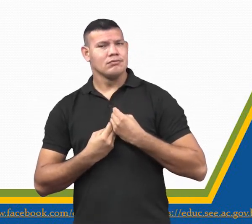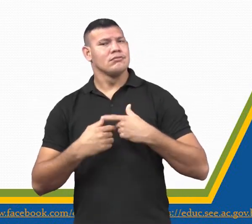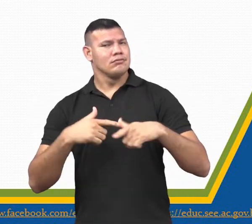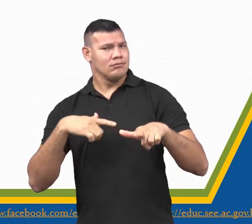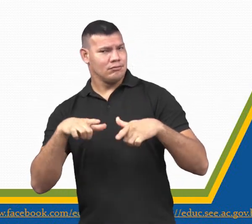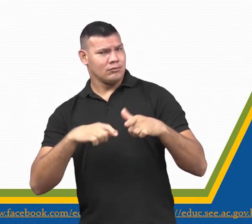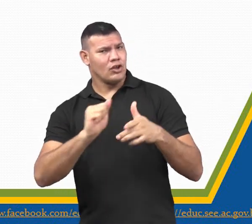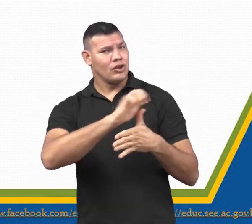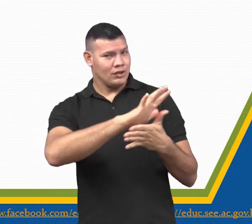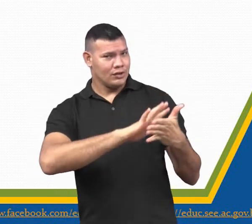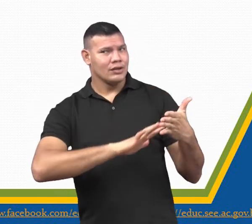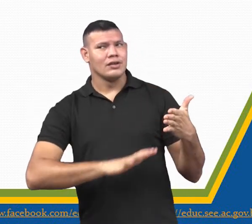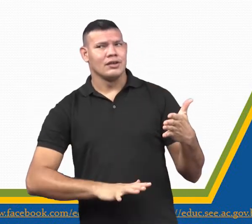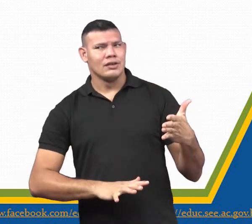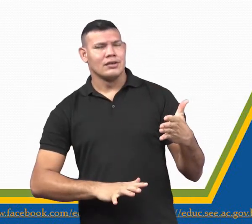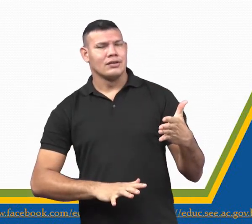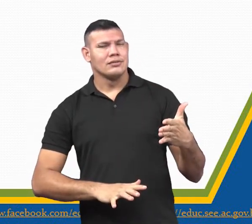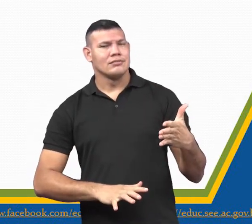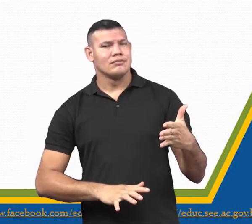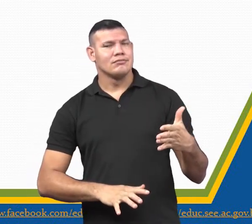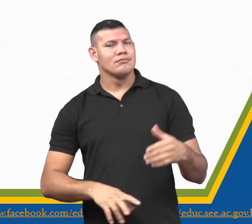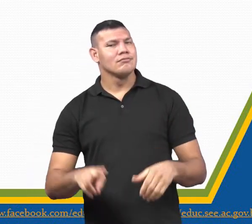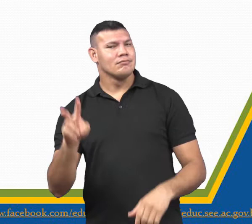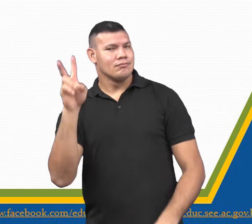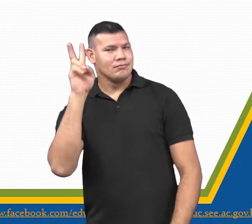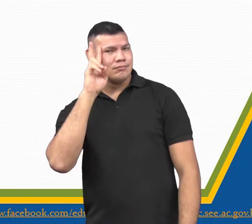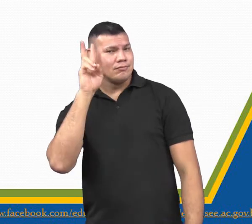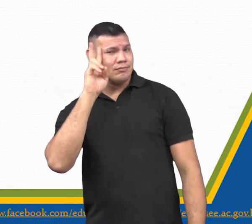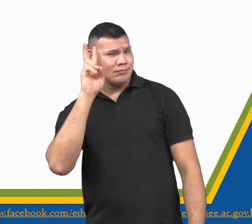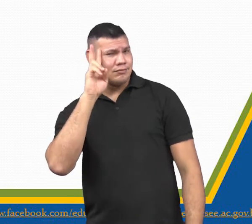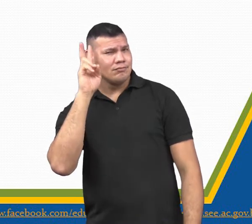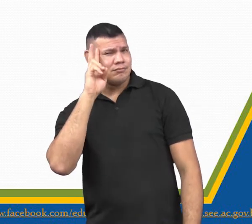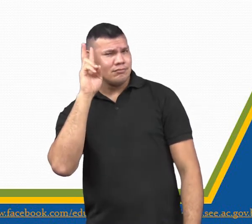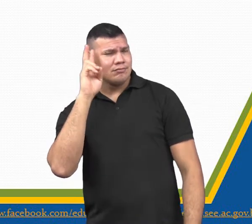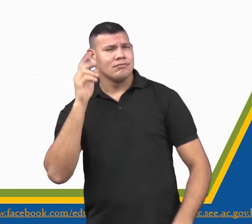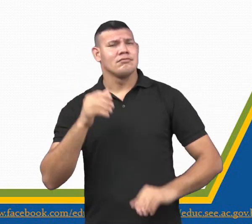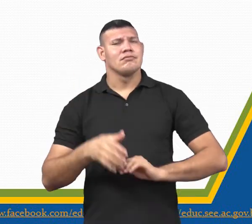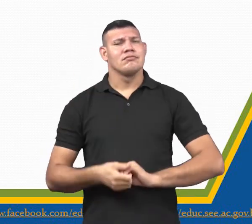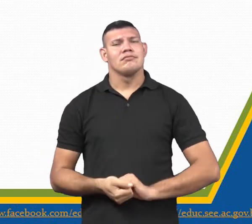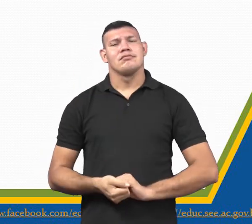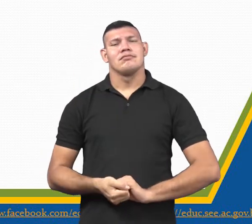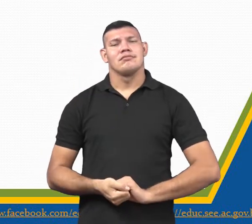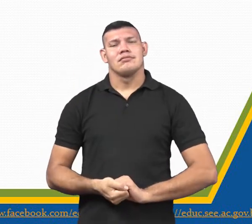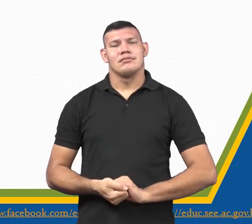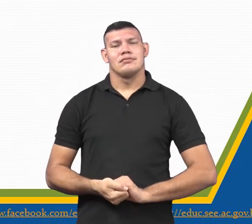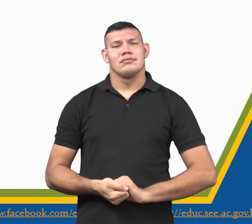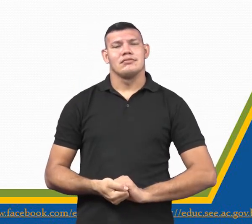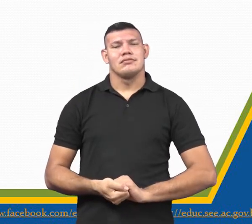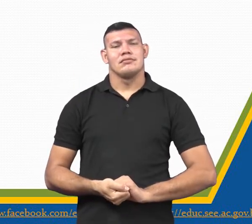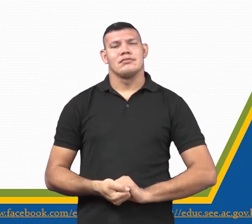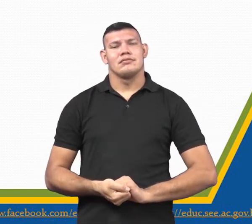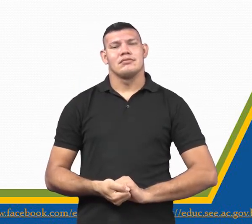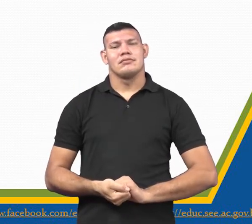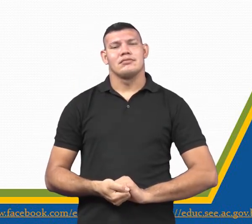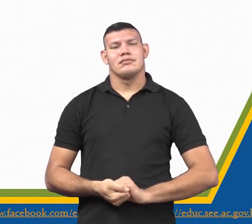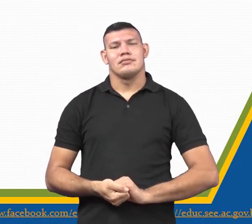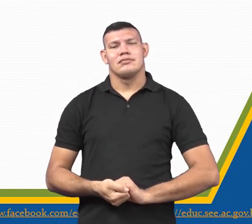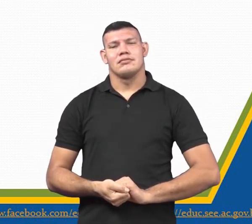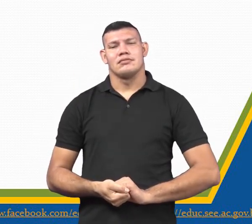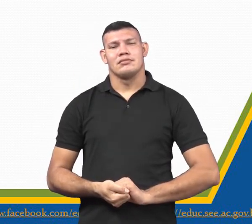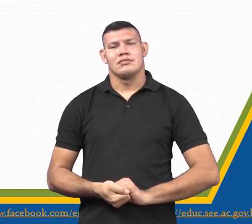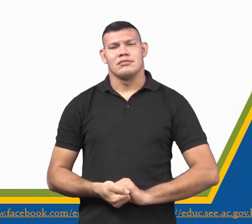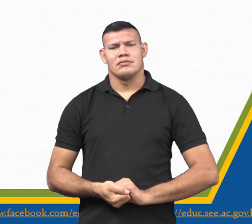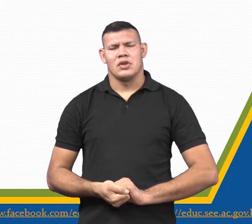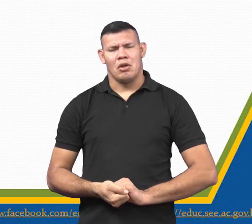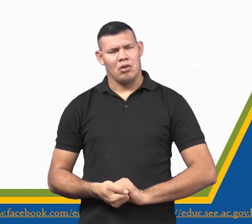está mandando, dando uma ordem. Entreguem el trabajo hasta lunes. Lunes? Professor,